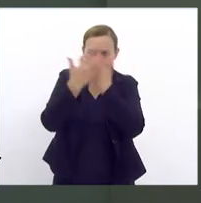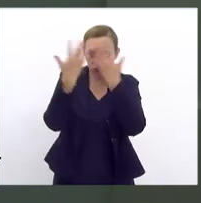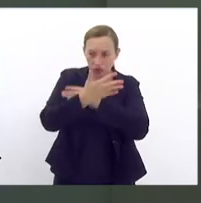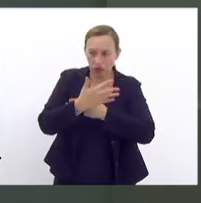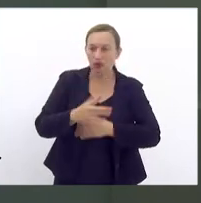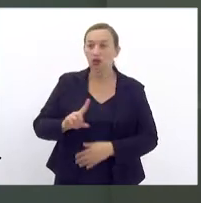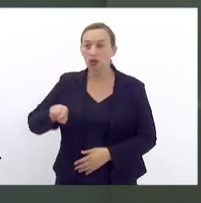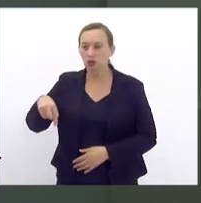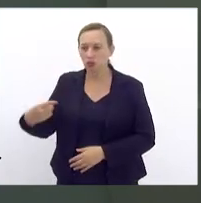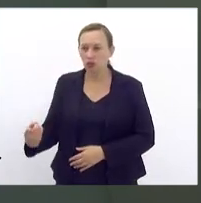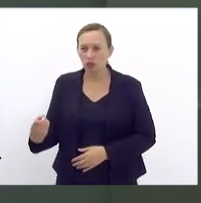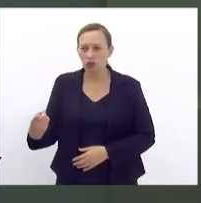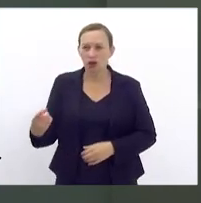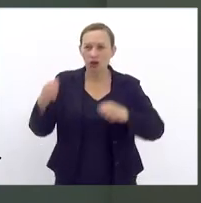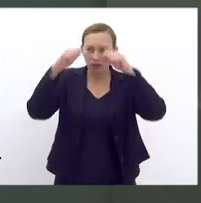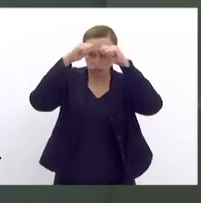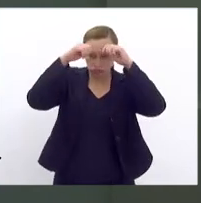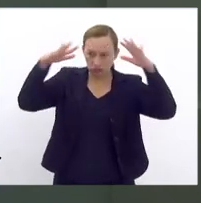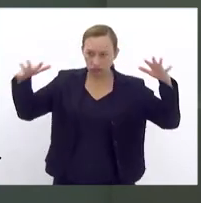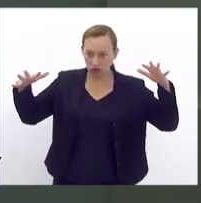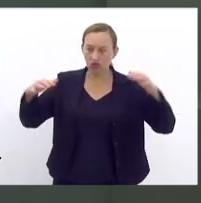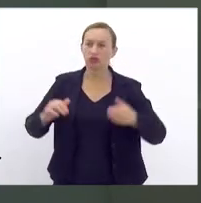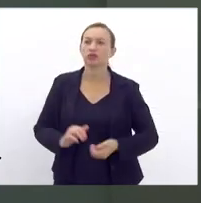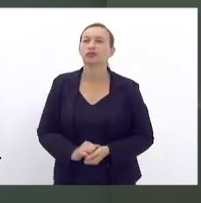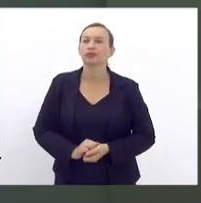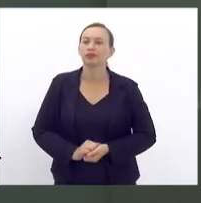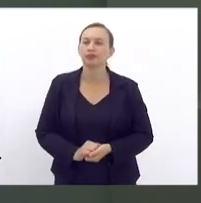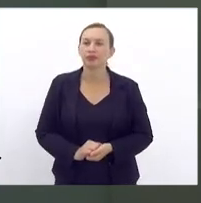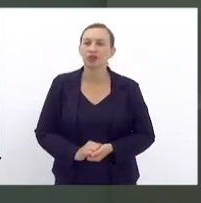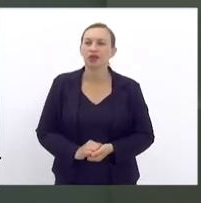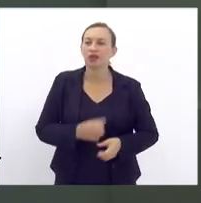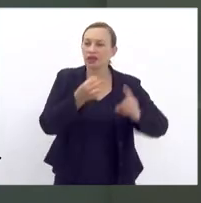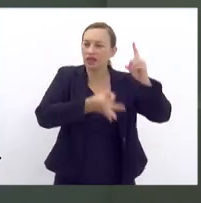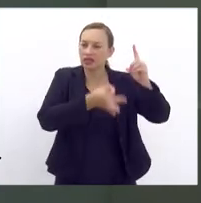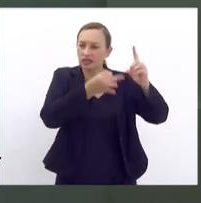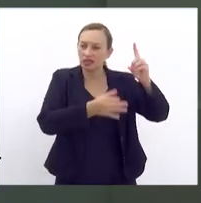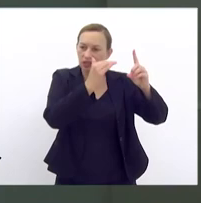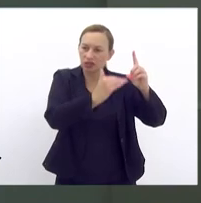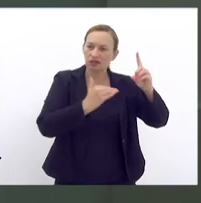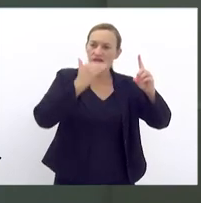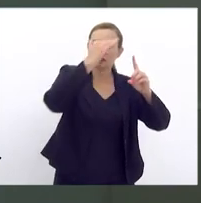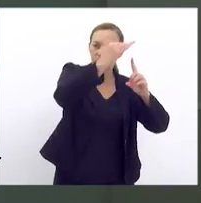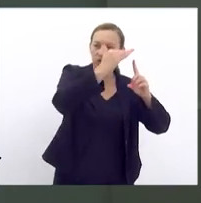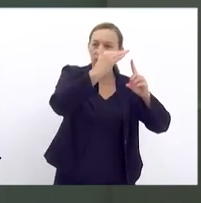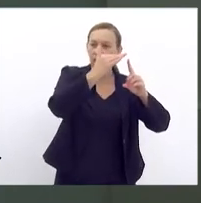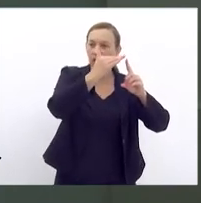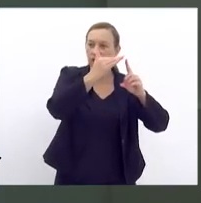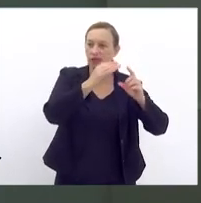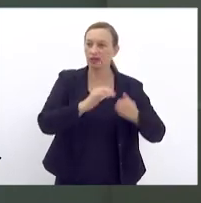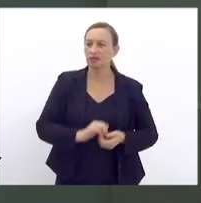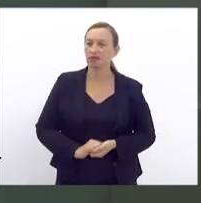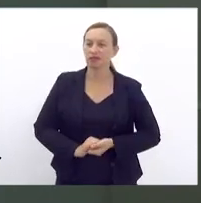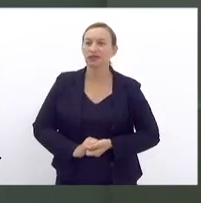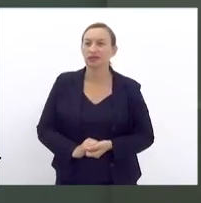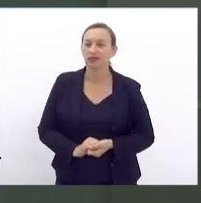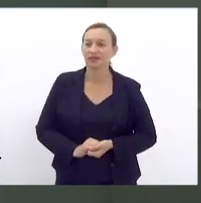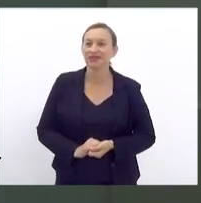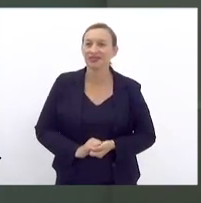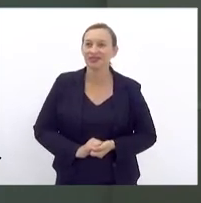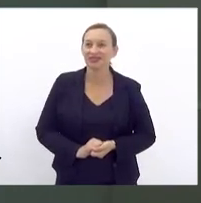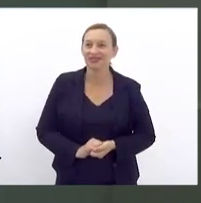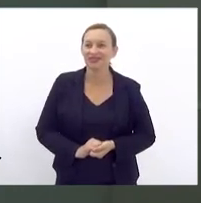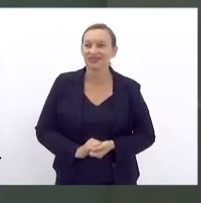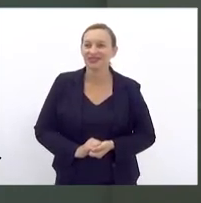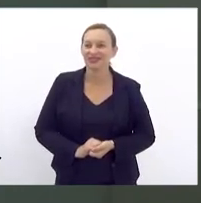autista E aí eu já entro no segundo gancho do que é desembargadora falou que a questão do cadastramento a gente tá a gente encontrou uma dificuldade